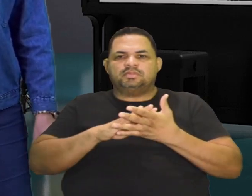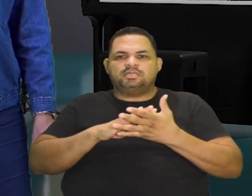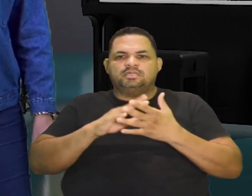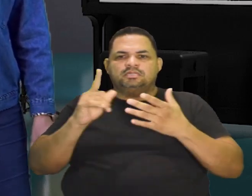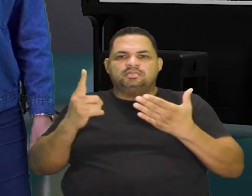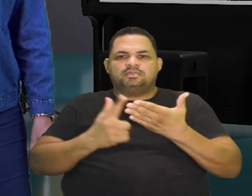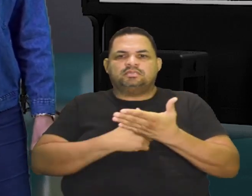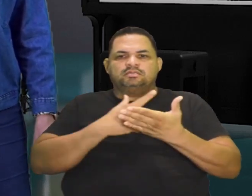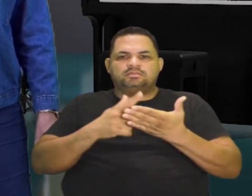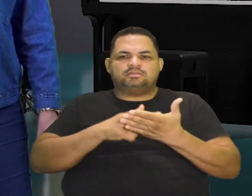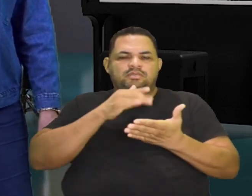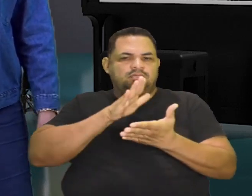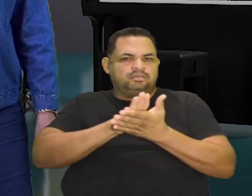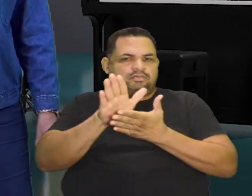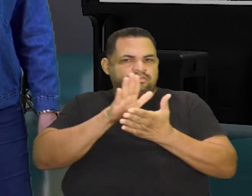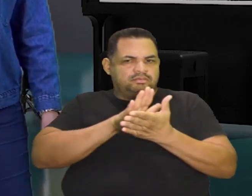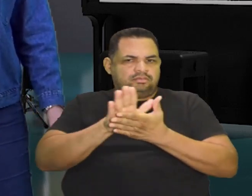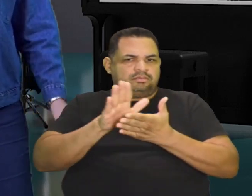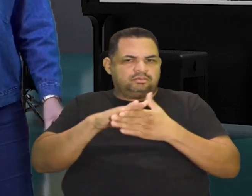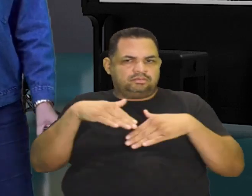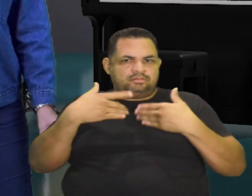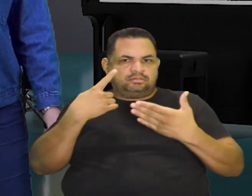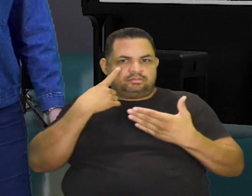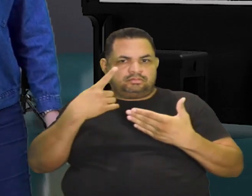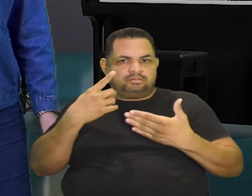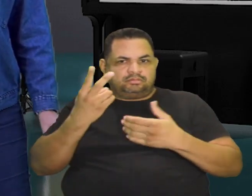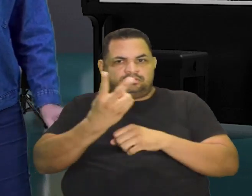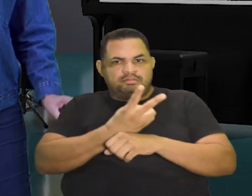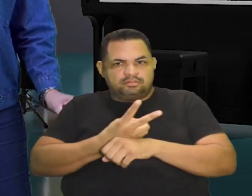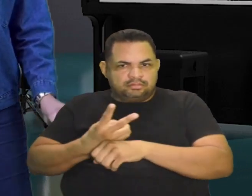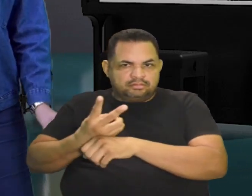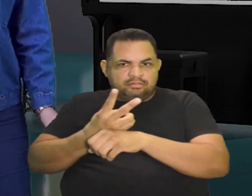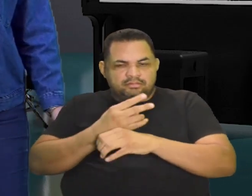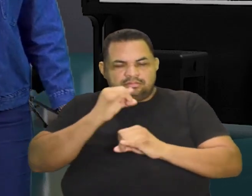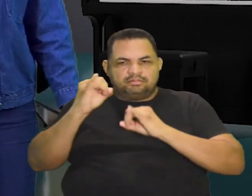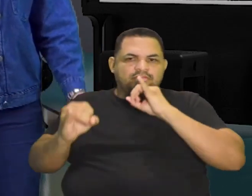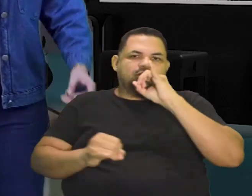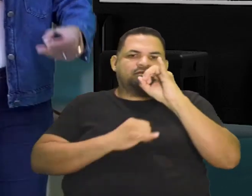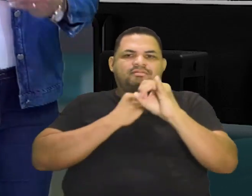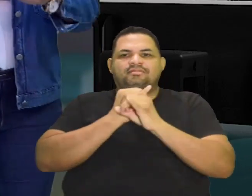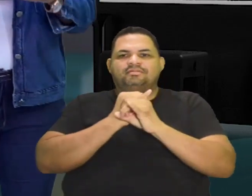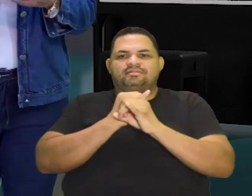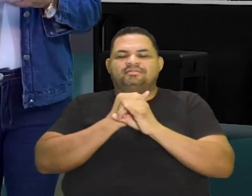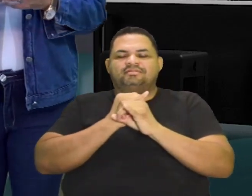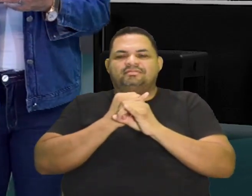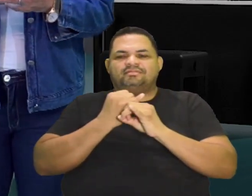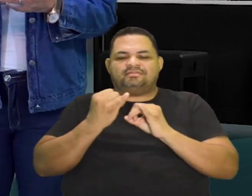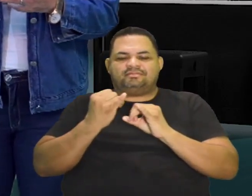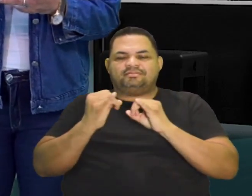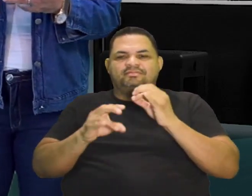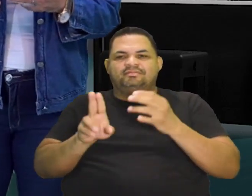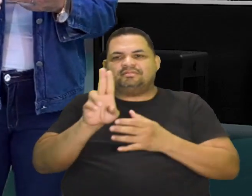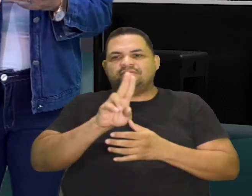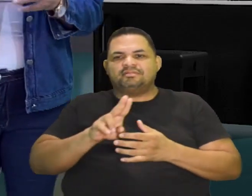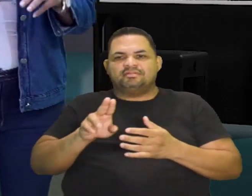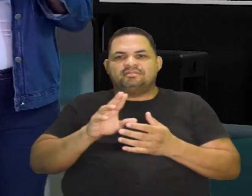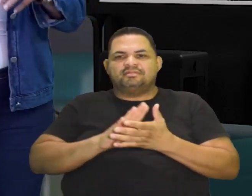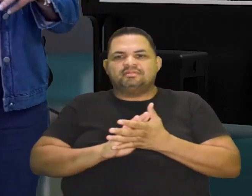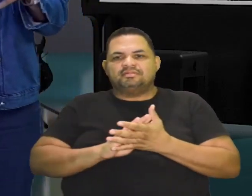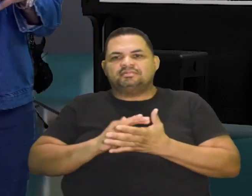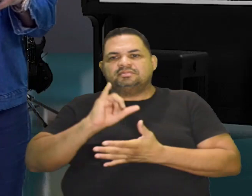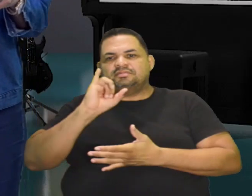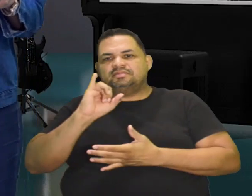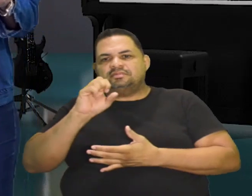Os livros impressos. E quando eu vejo, eu estou buscando na internet. Falei, calma aí. E agora, com o uso da inteligência artificial, não se